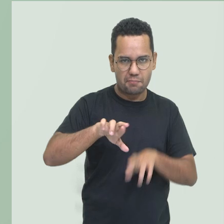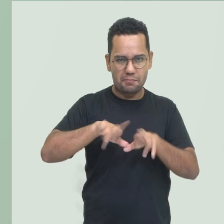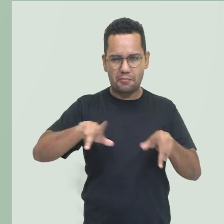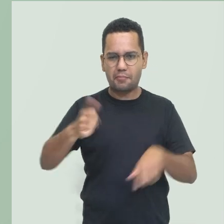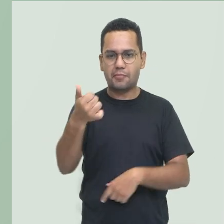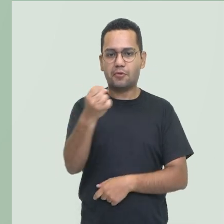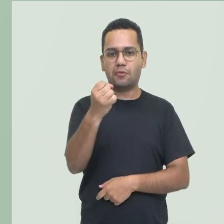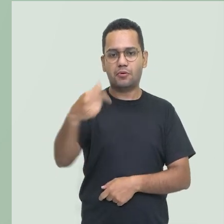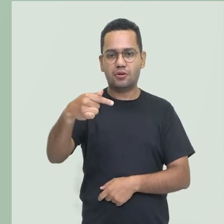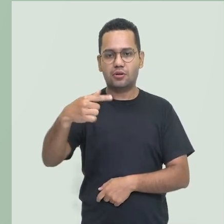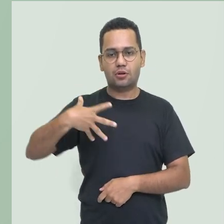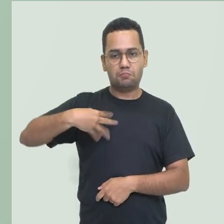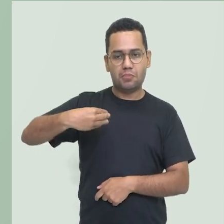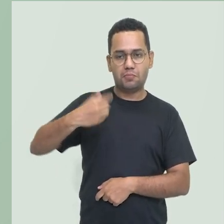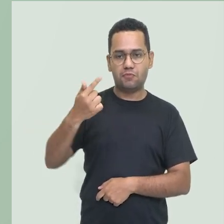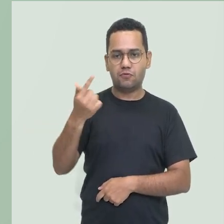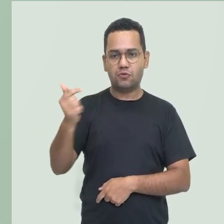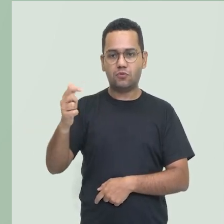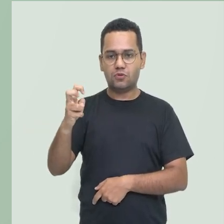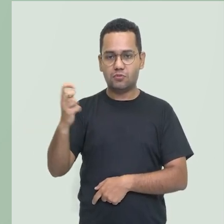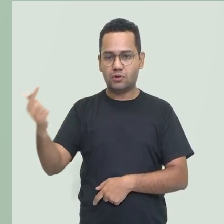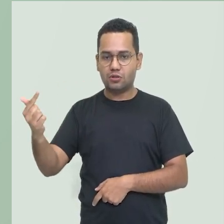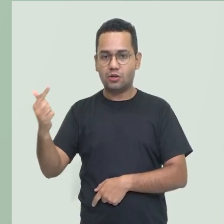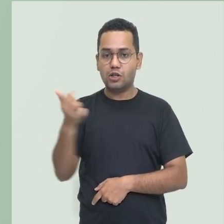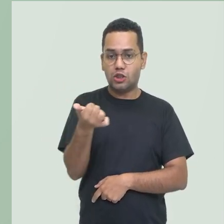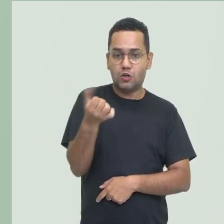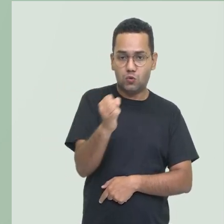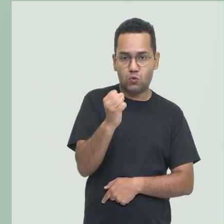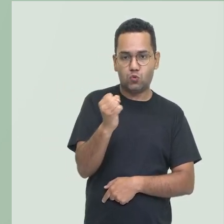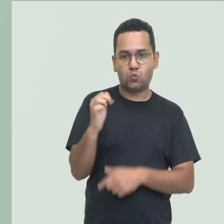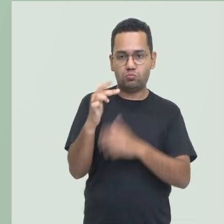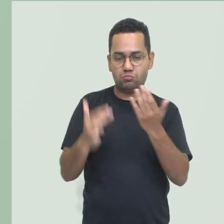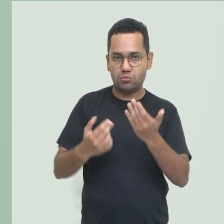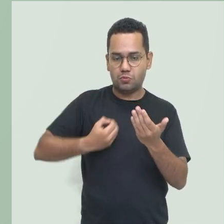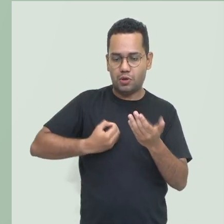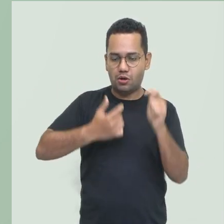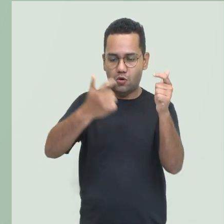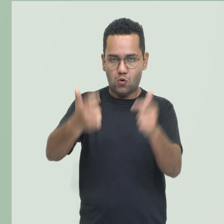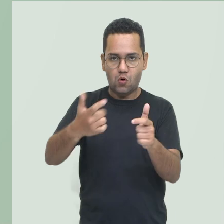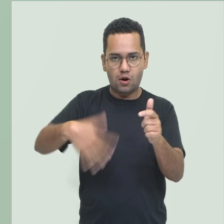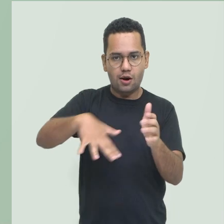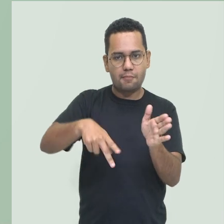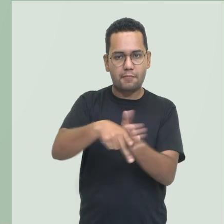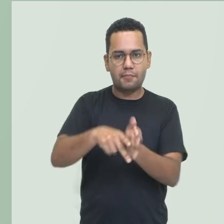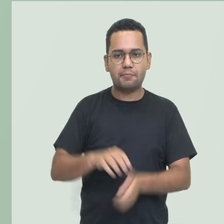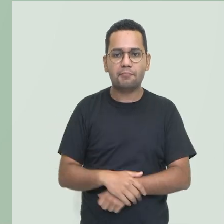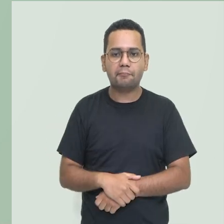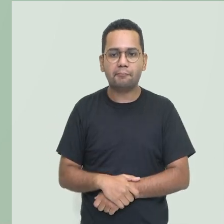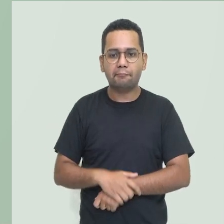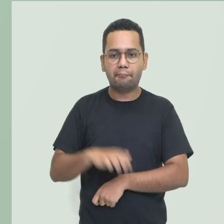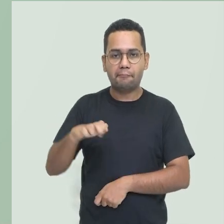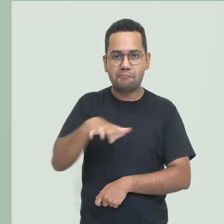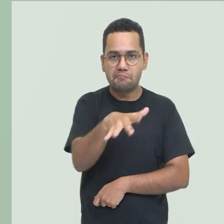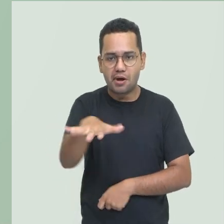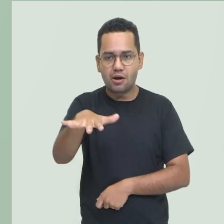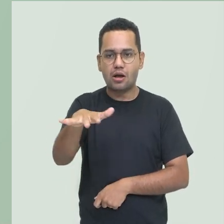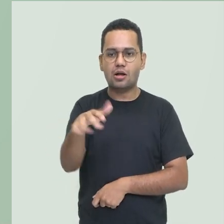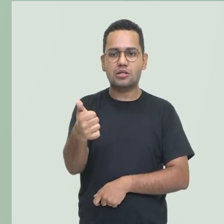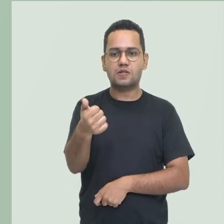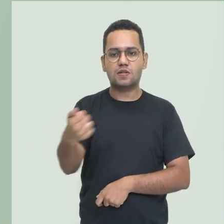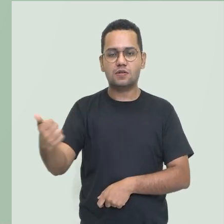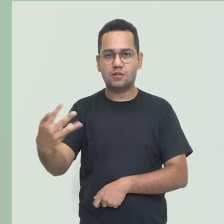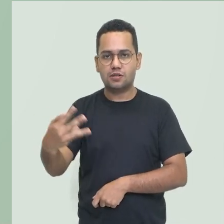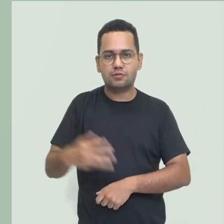répteis, mamíferos 252, com 18 espécies endêmicas, e os anfíbios aí são 113,